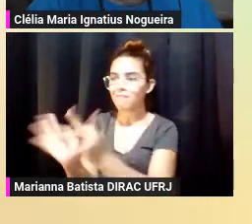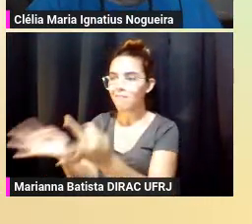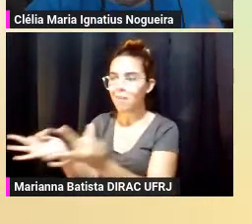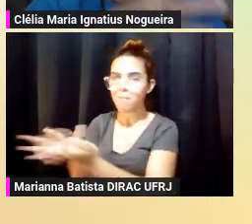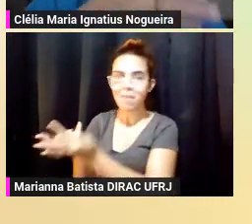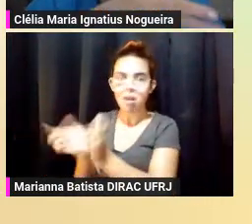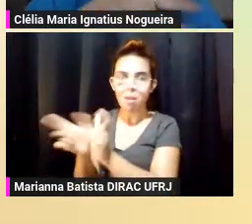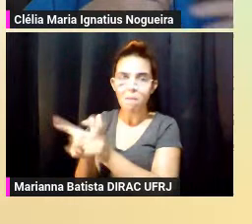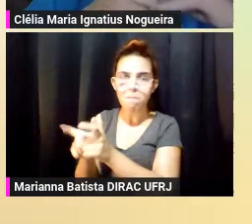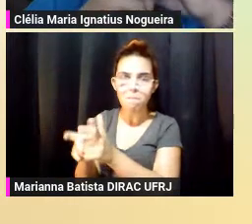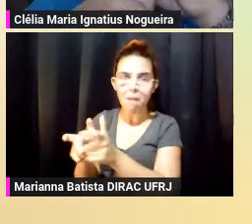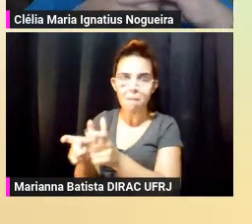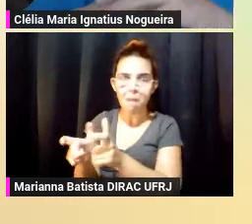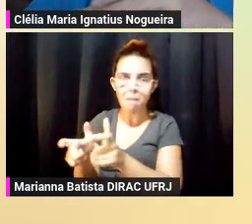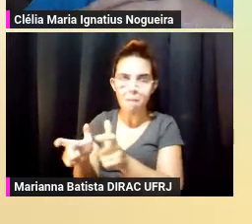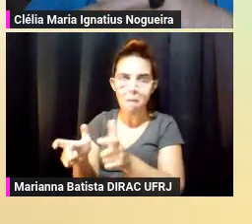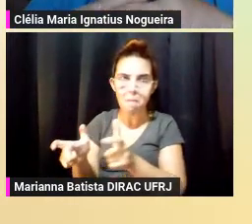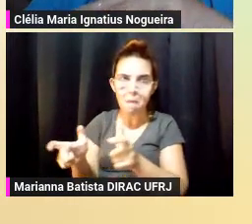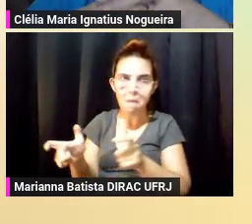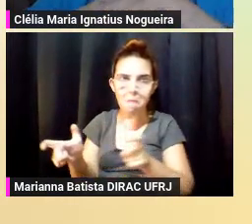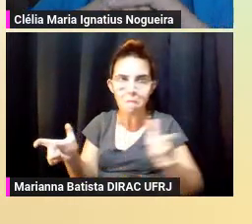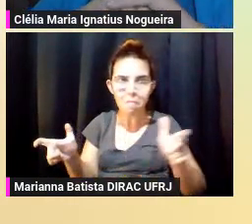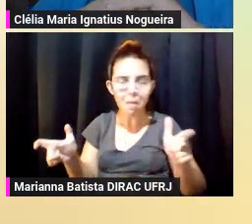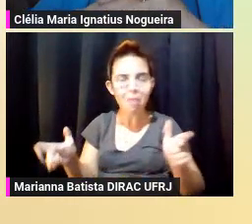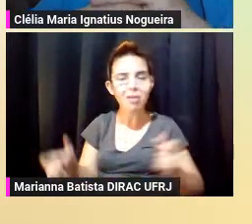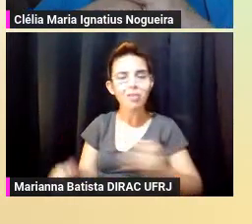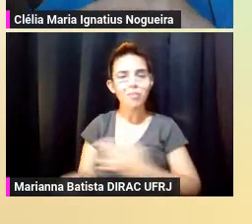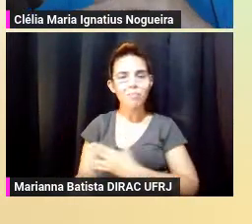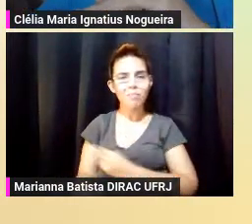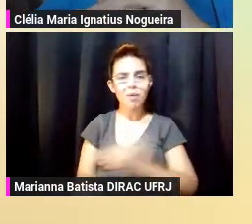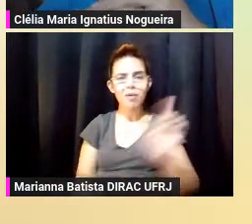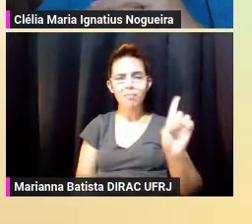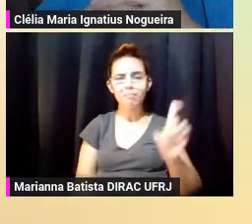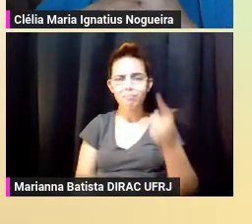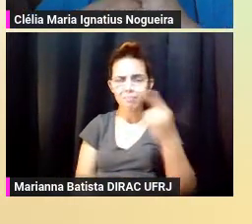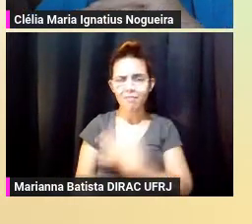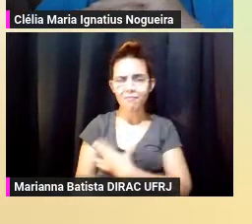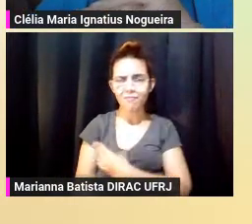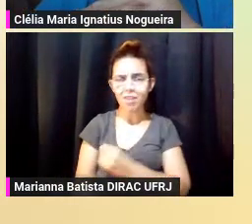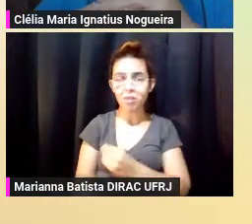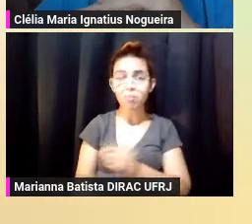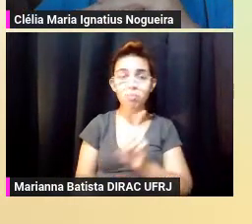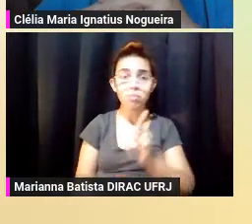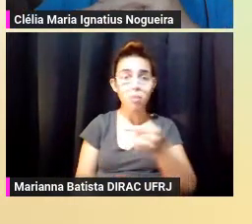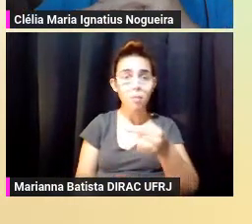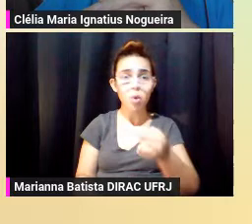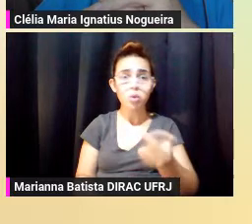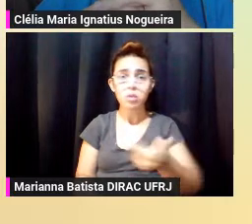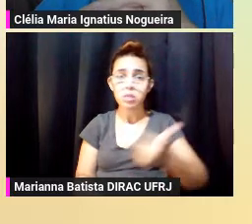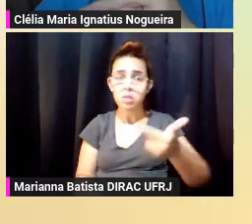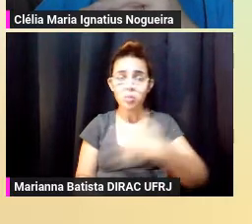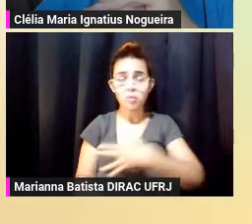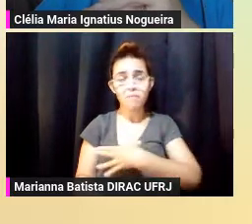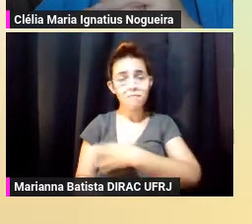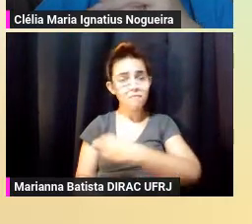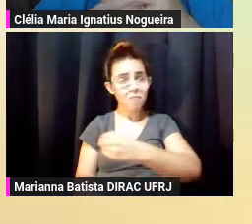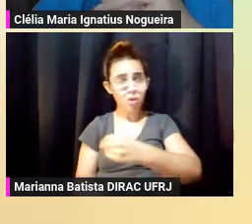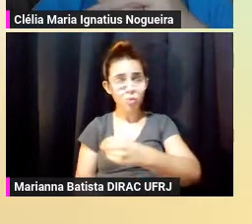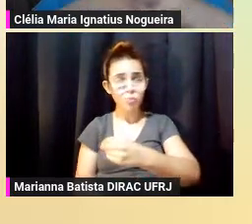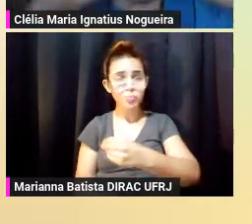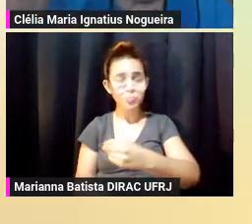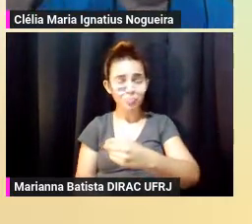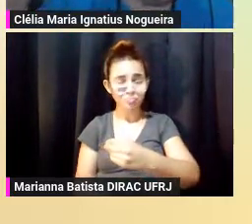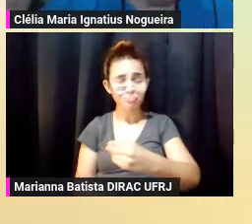filho, Raul, que é esse que eu estou na casa dele hoje, e depois tive o segundo filho, o Vitor. Tudo